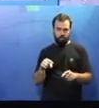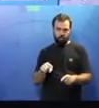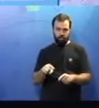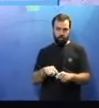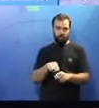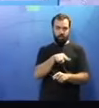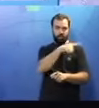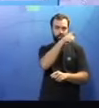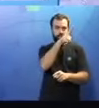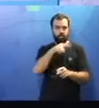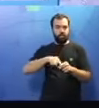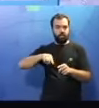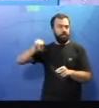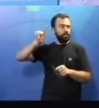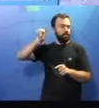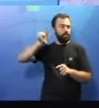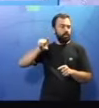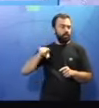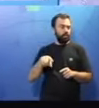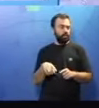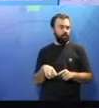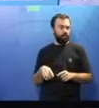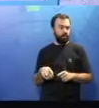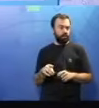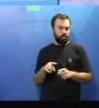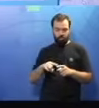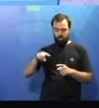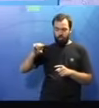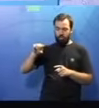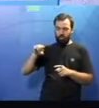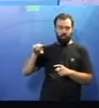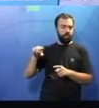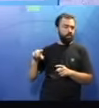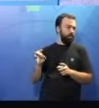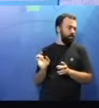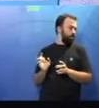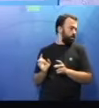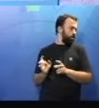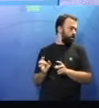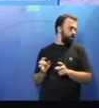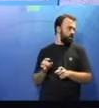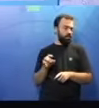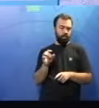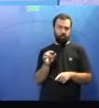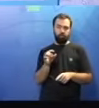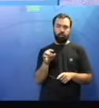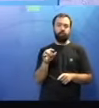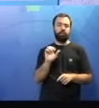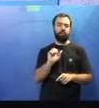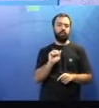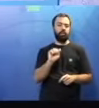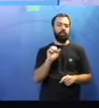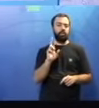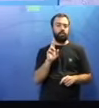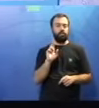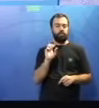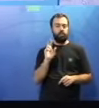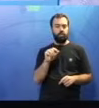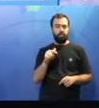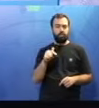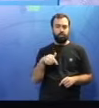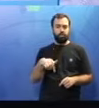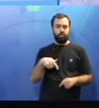Eubactéria. Aqui do outro lado, o domínio Arqueia, dentro dela está o